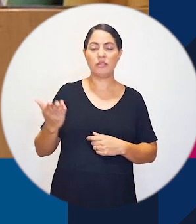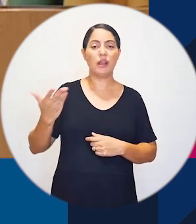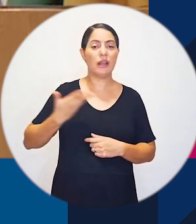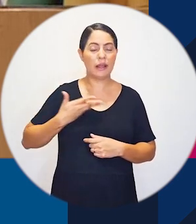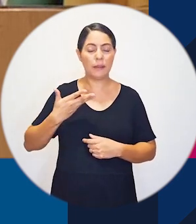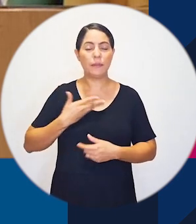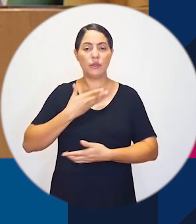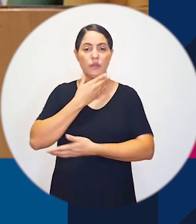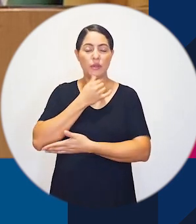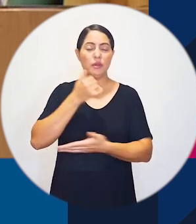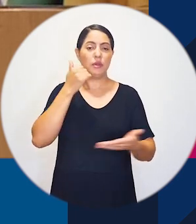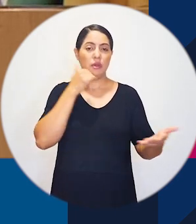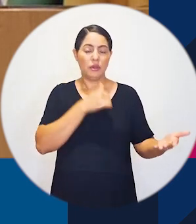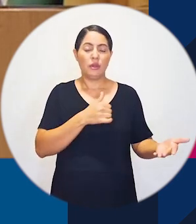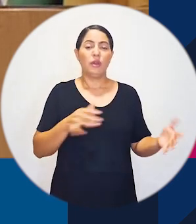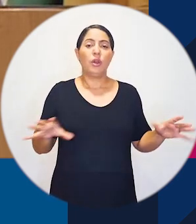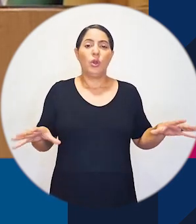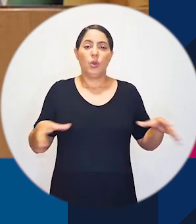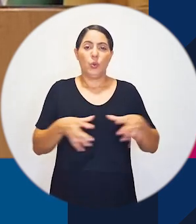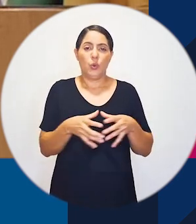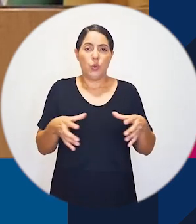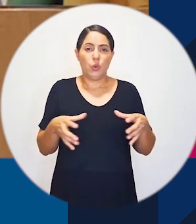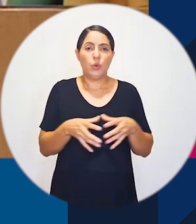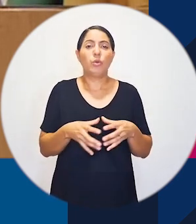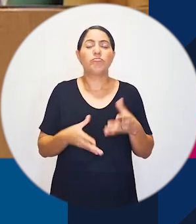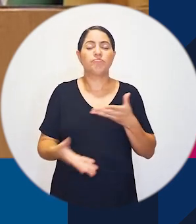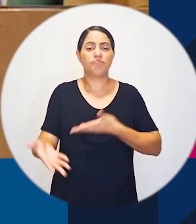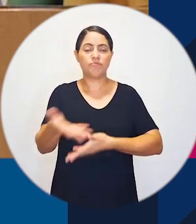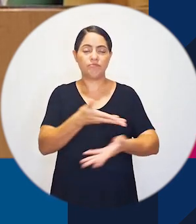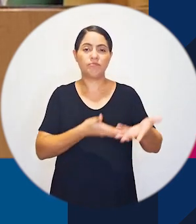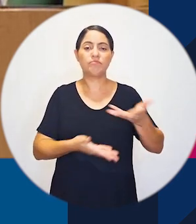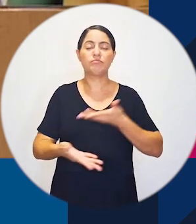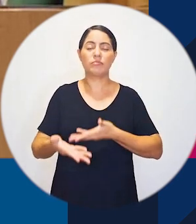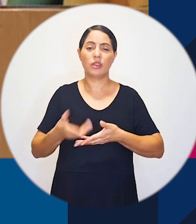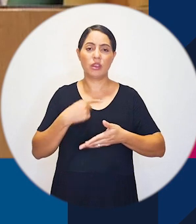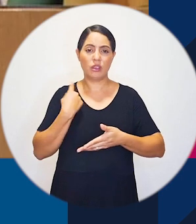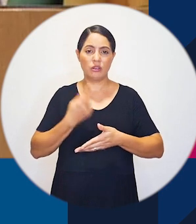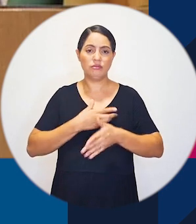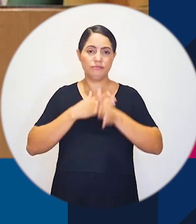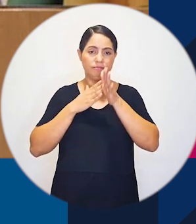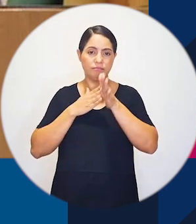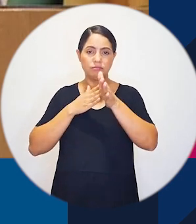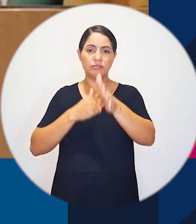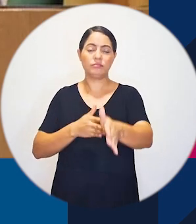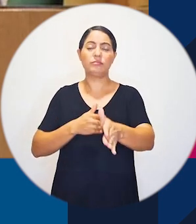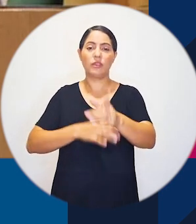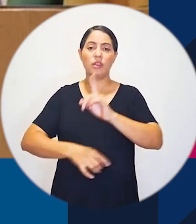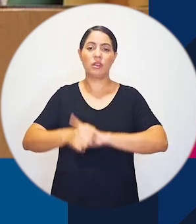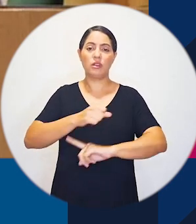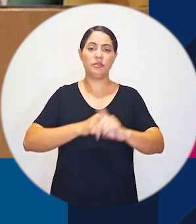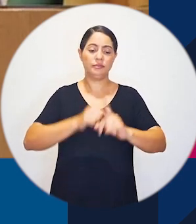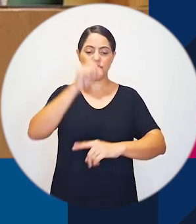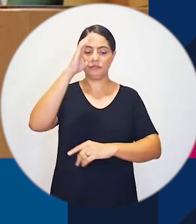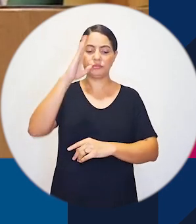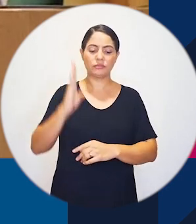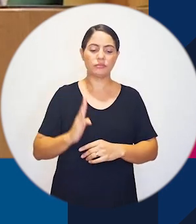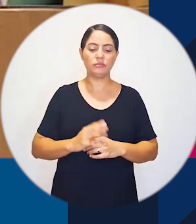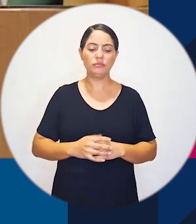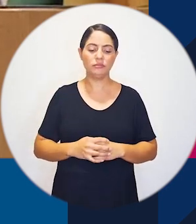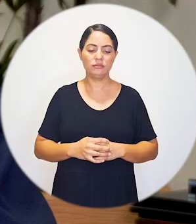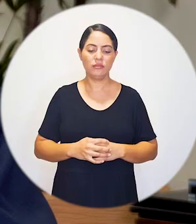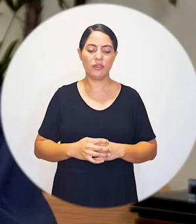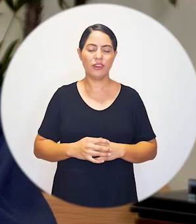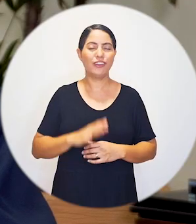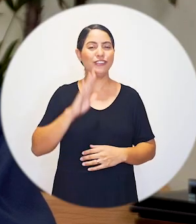seus companheiros e companheiras de bancada na realização desse norte em prol da sociedade